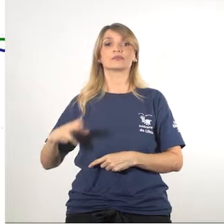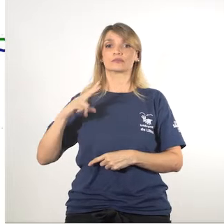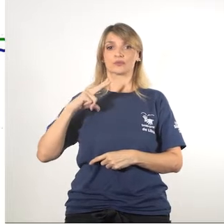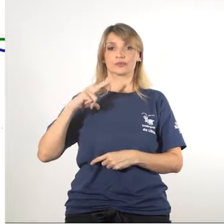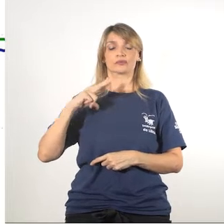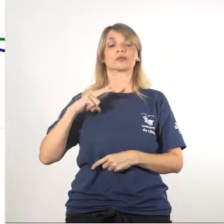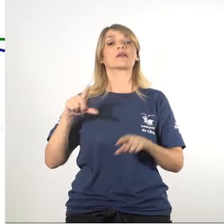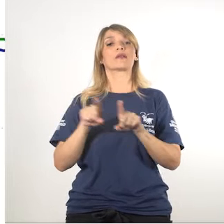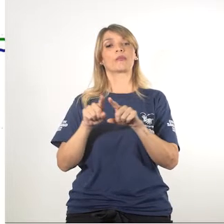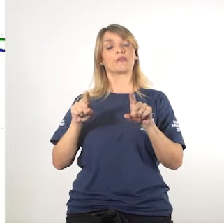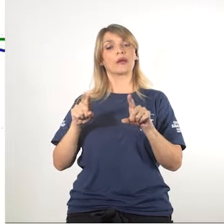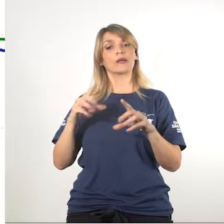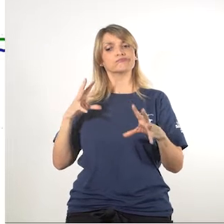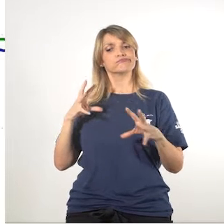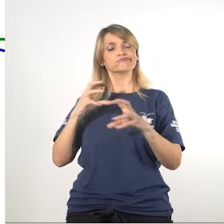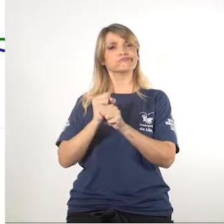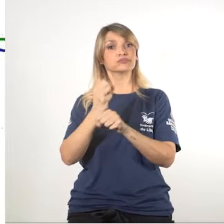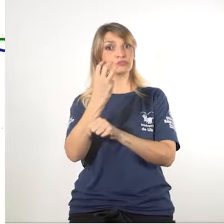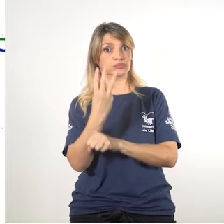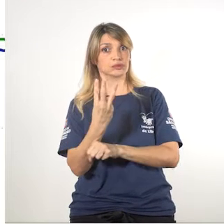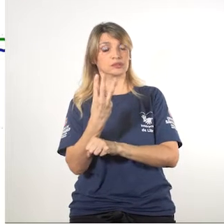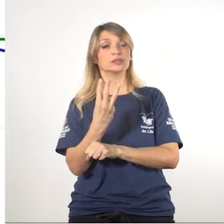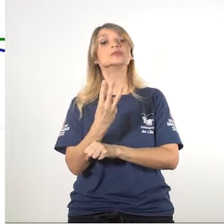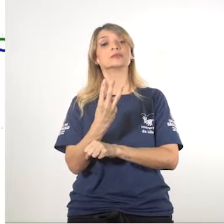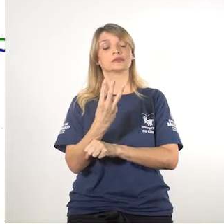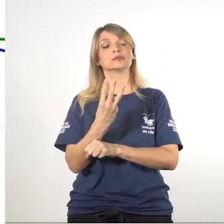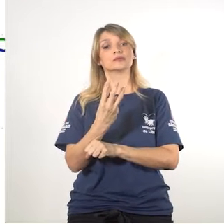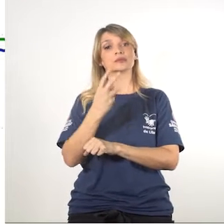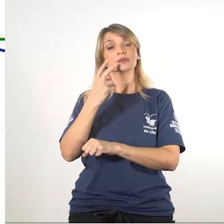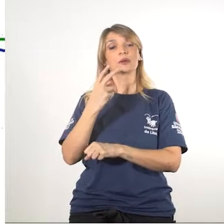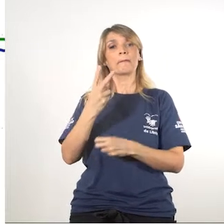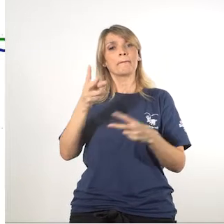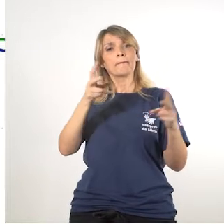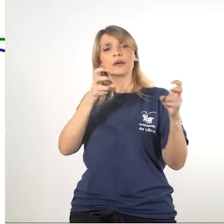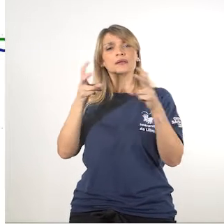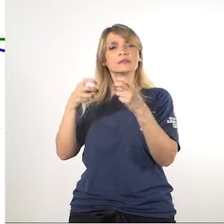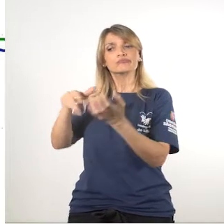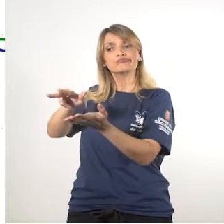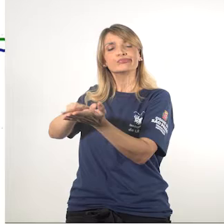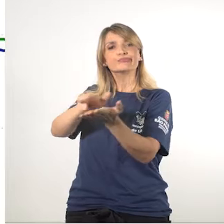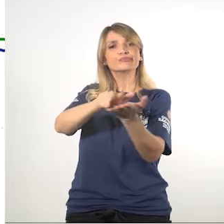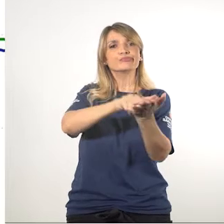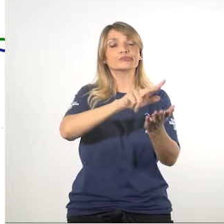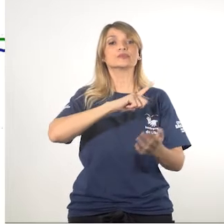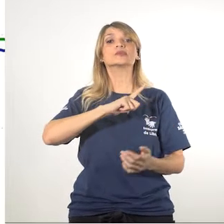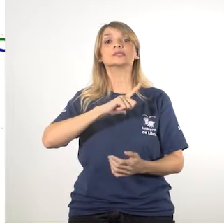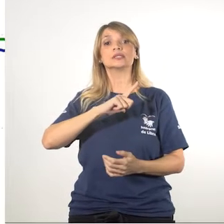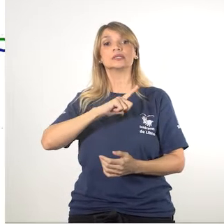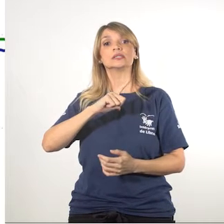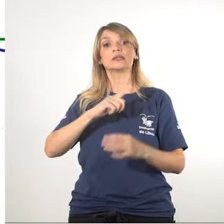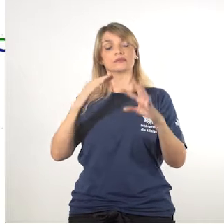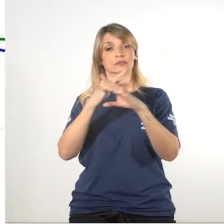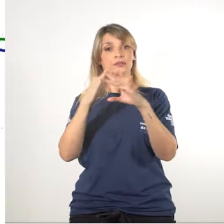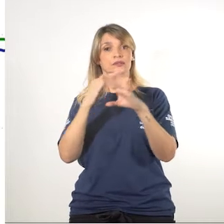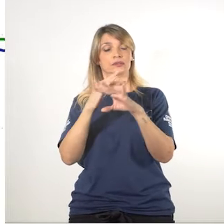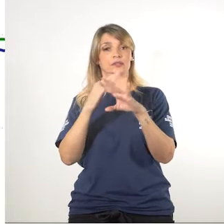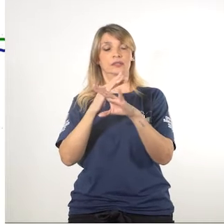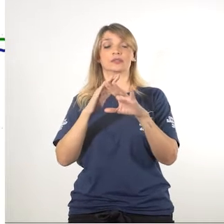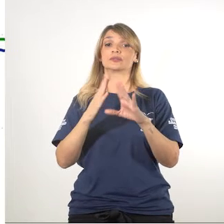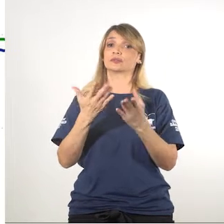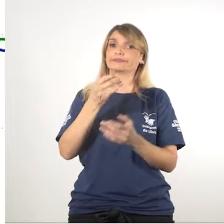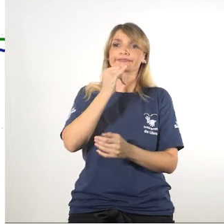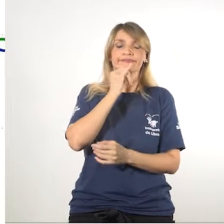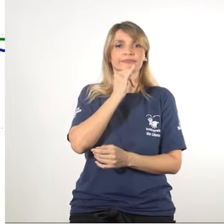privada, né? E aí é possível também ver o total de leitos que nós temos na cidade. Para se ter uma